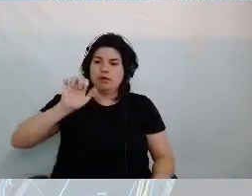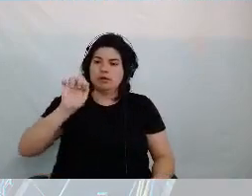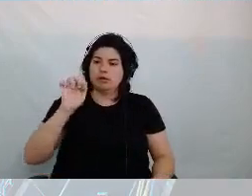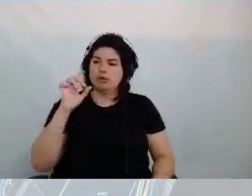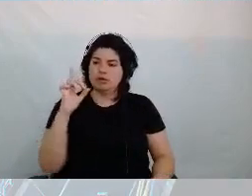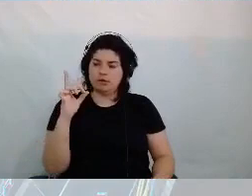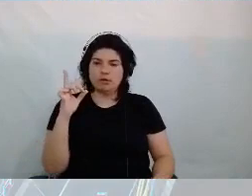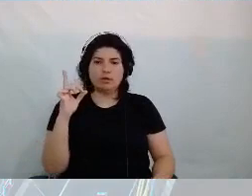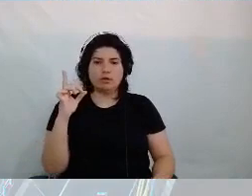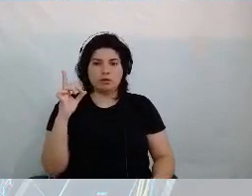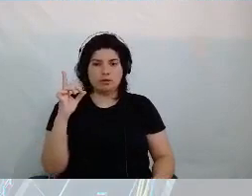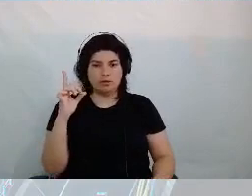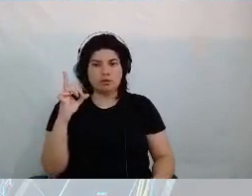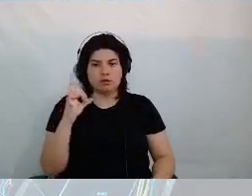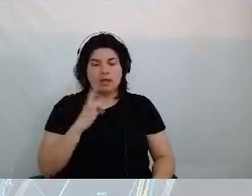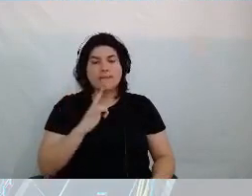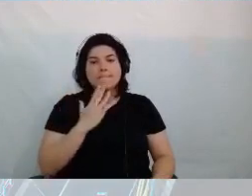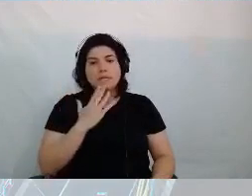pequeno?